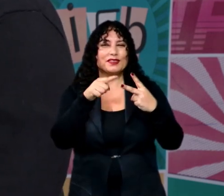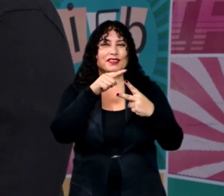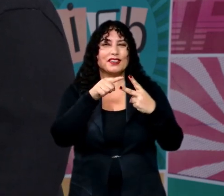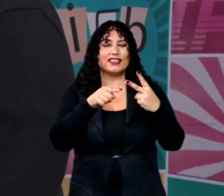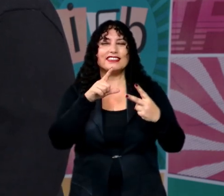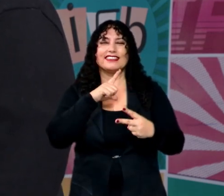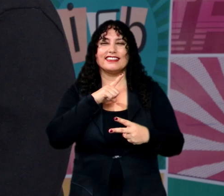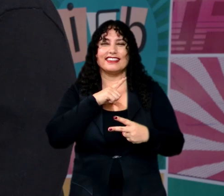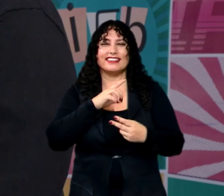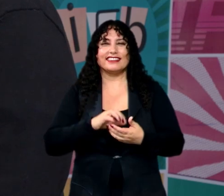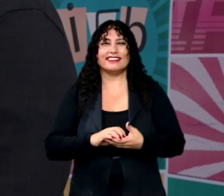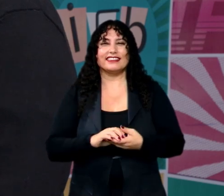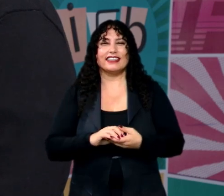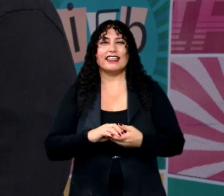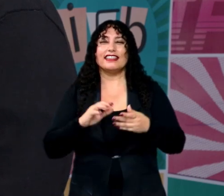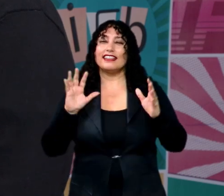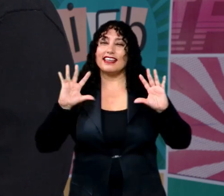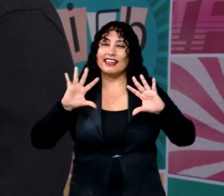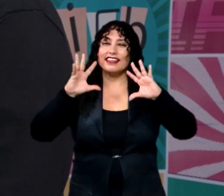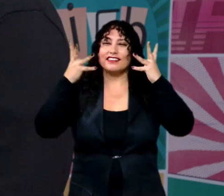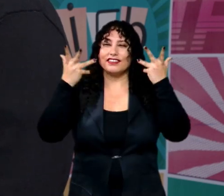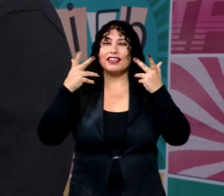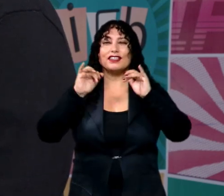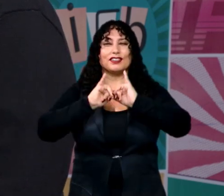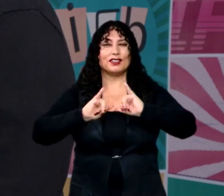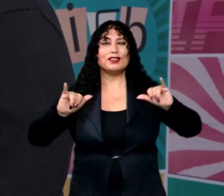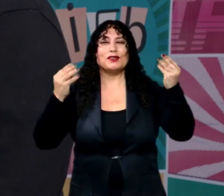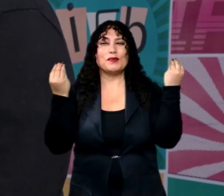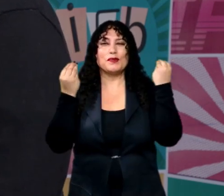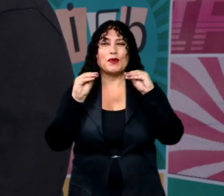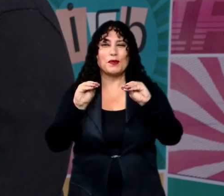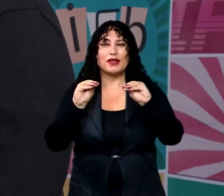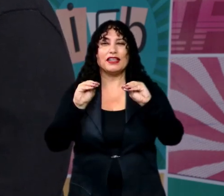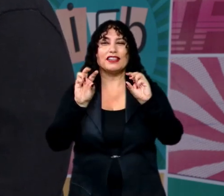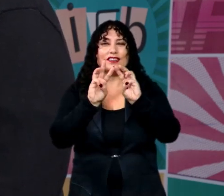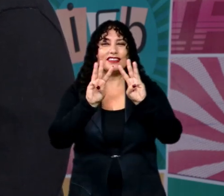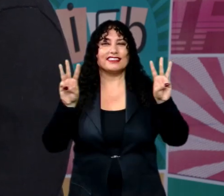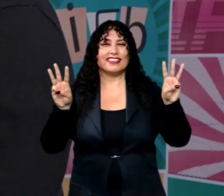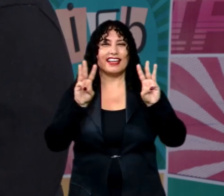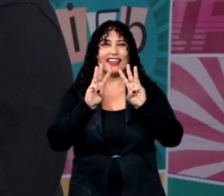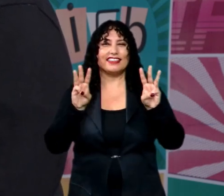tem. Aí, quando a gente tem eventos, a gente também publica, né, no site do IFB,